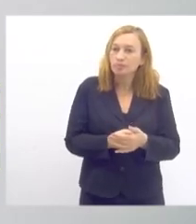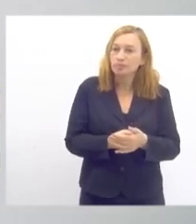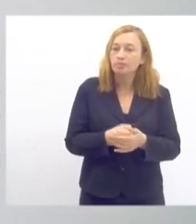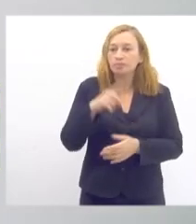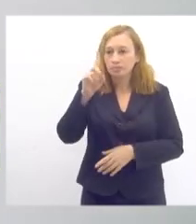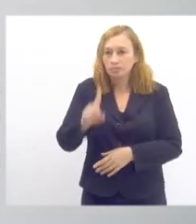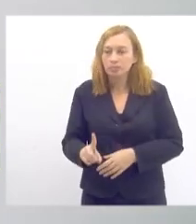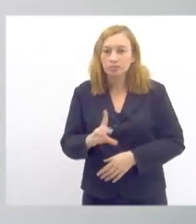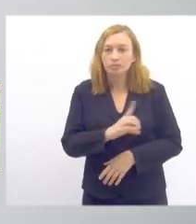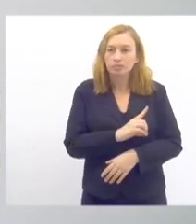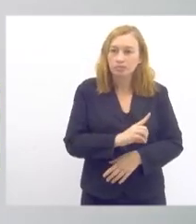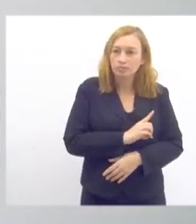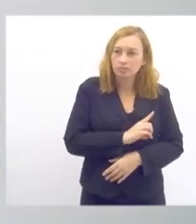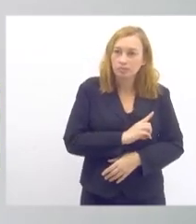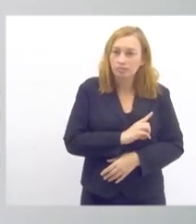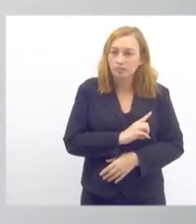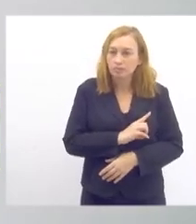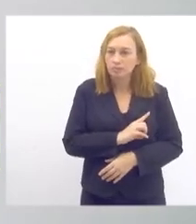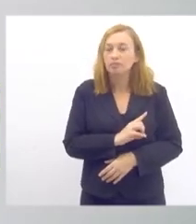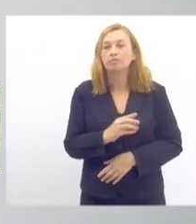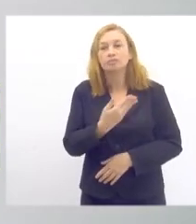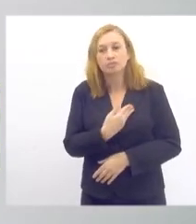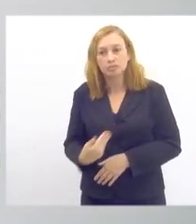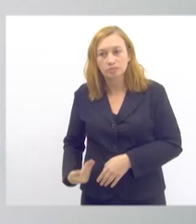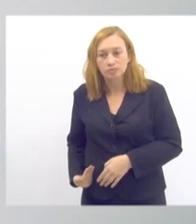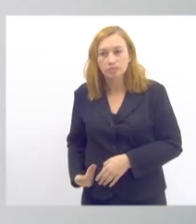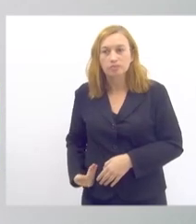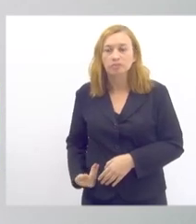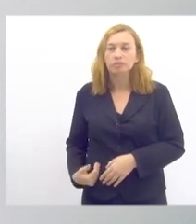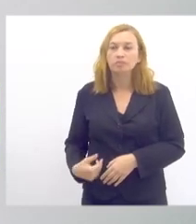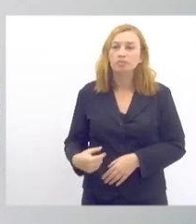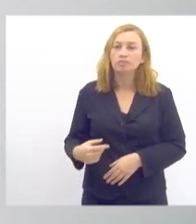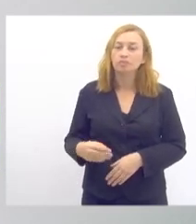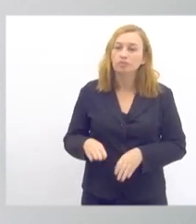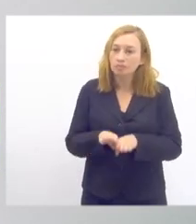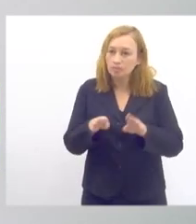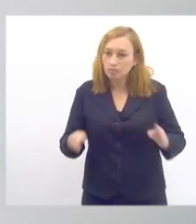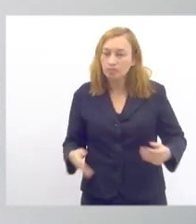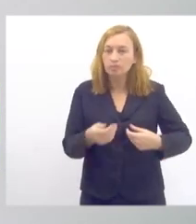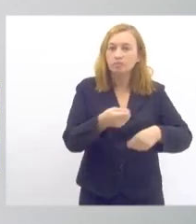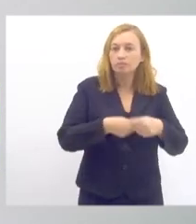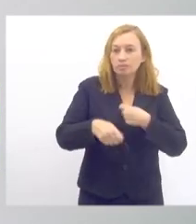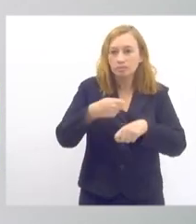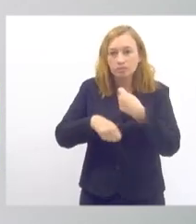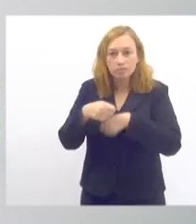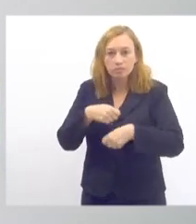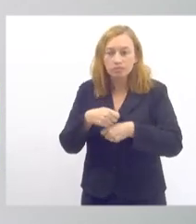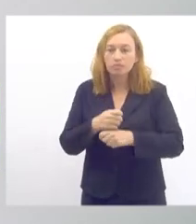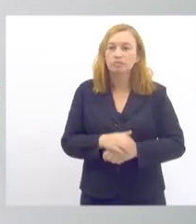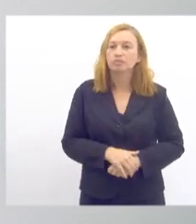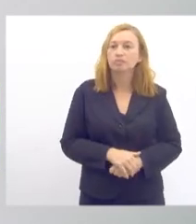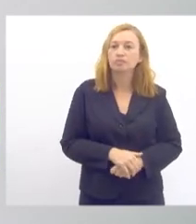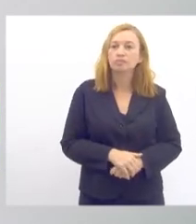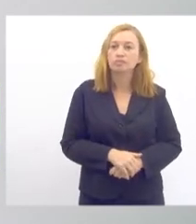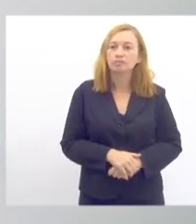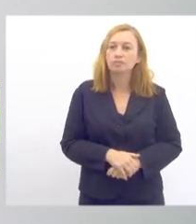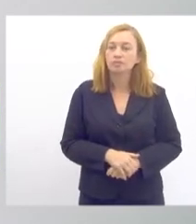direção do Detran, com o governo, para que esteja na mesa de negociação que está estabelecida